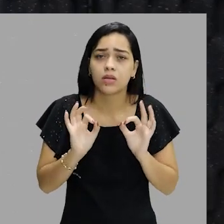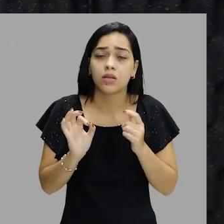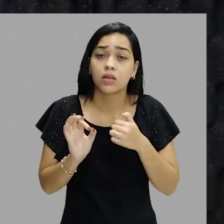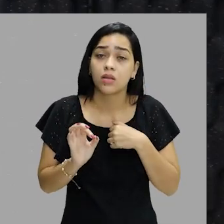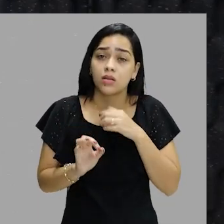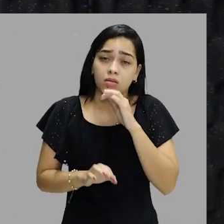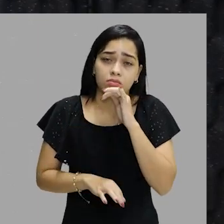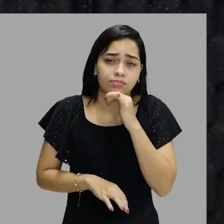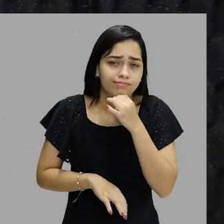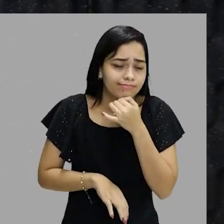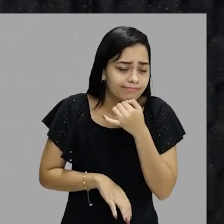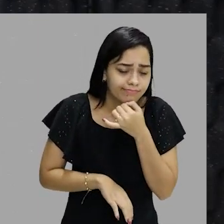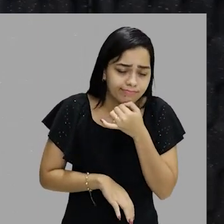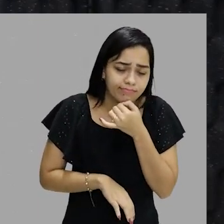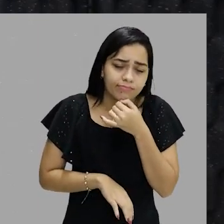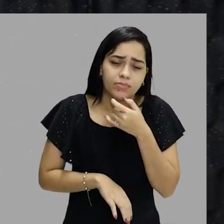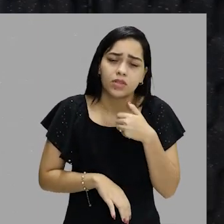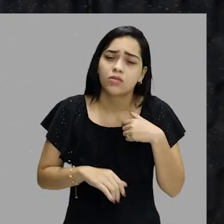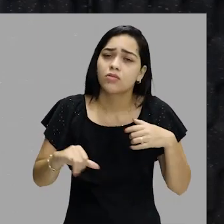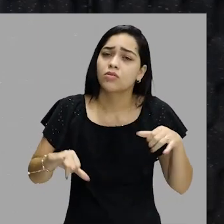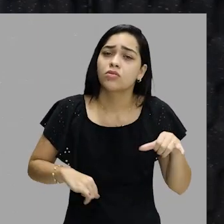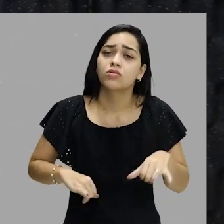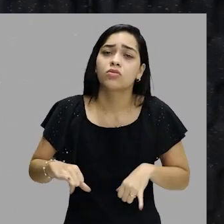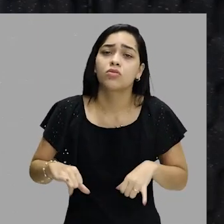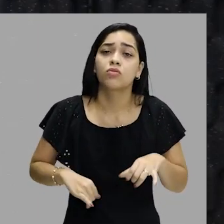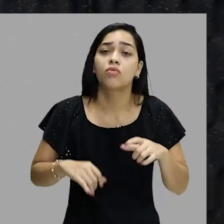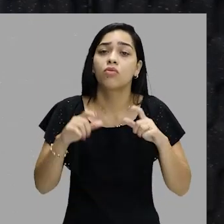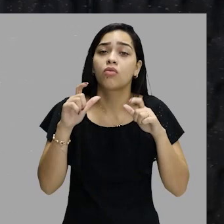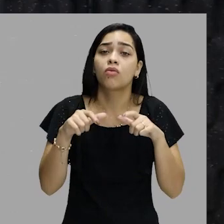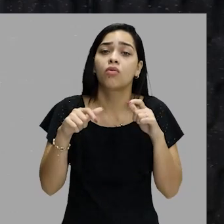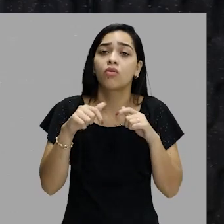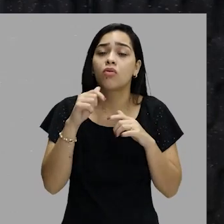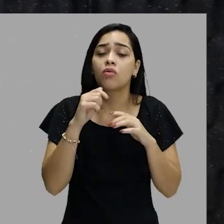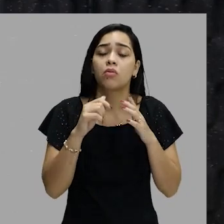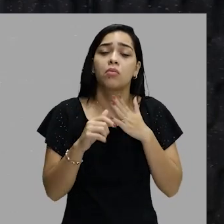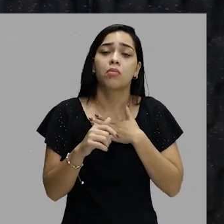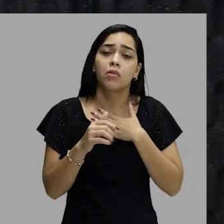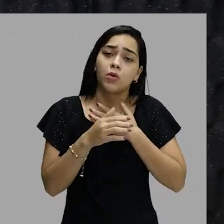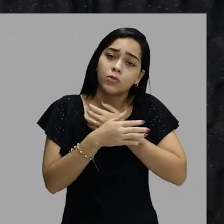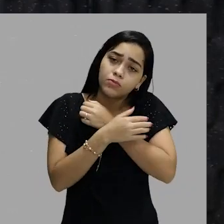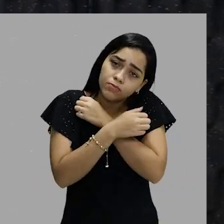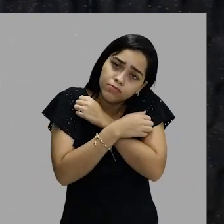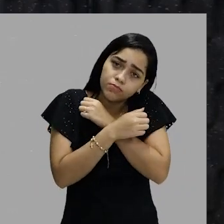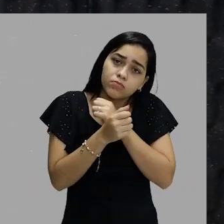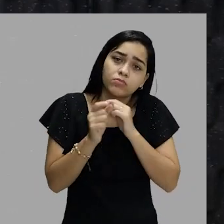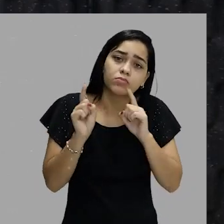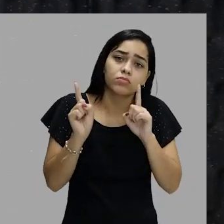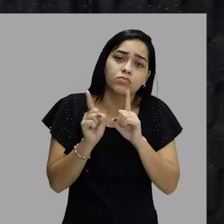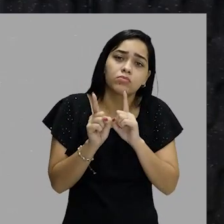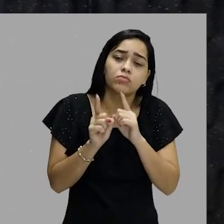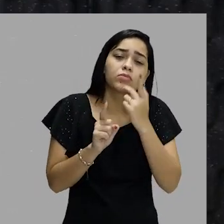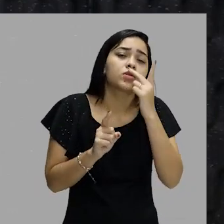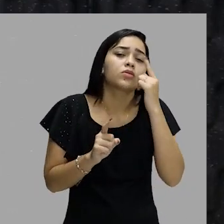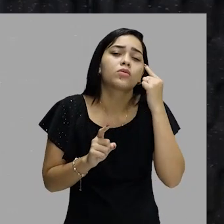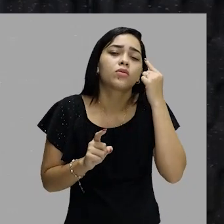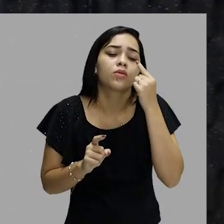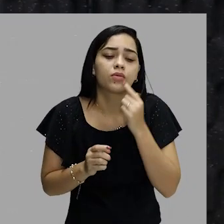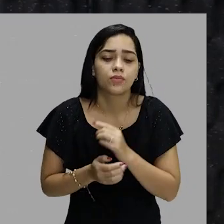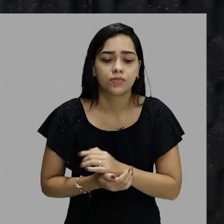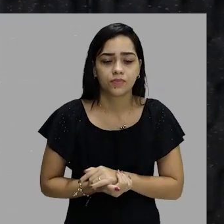infeliz, eu sofro tanto, nunca virás iluminar no meu peito. como um raio de luz desses teus